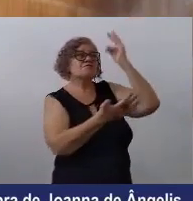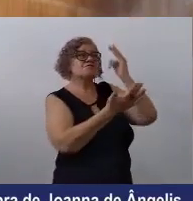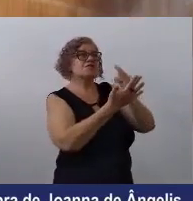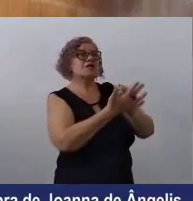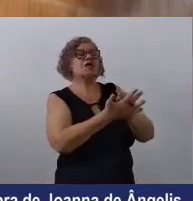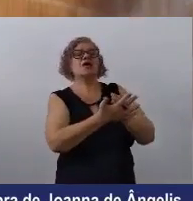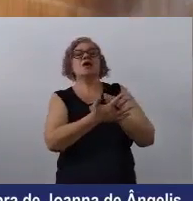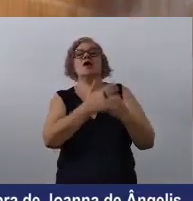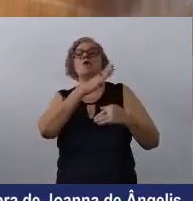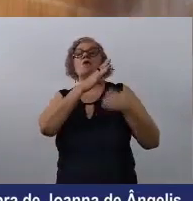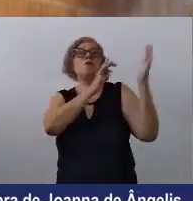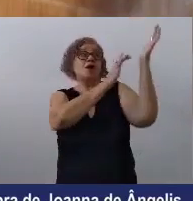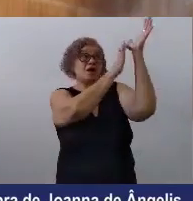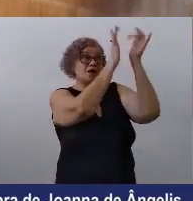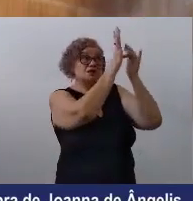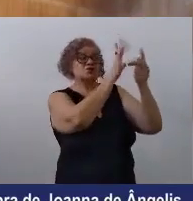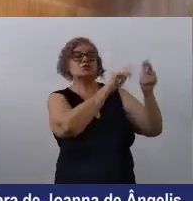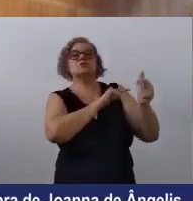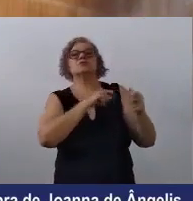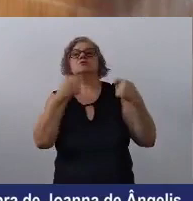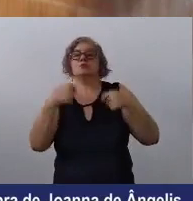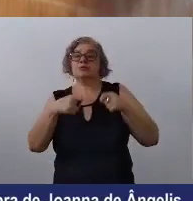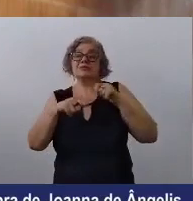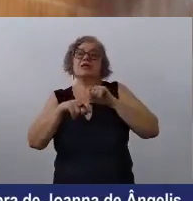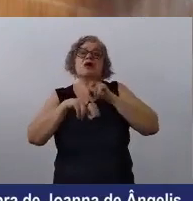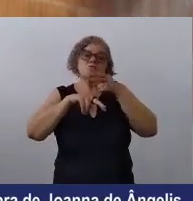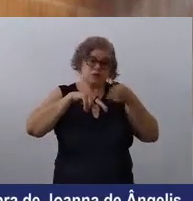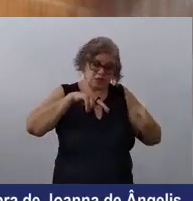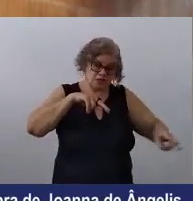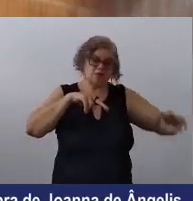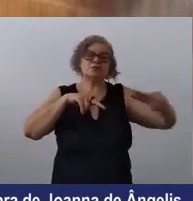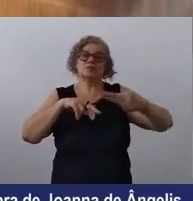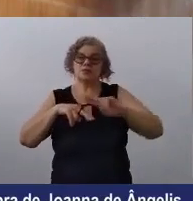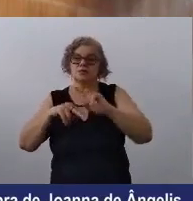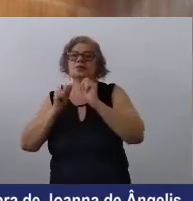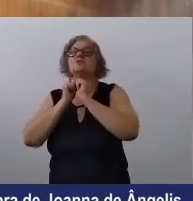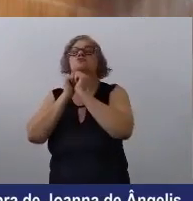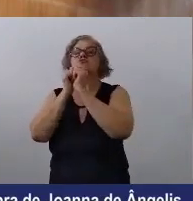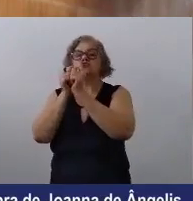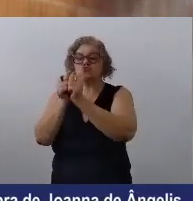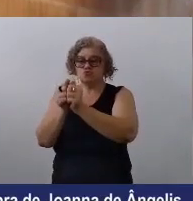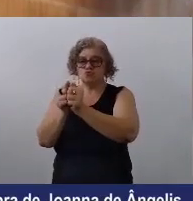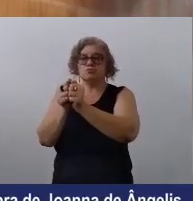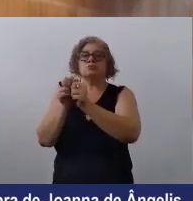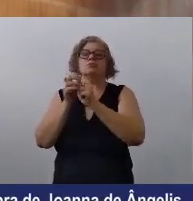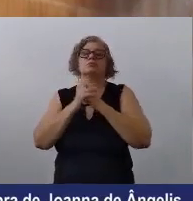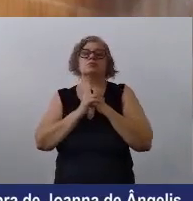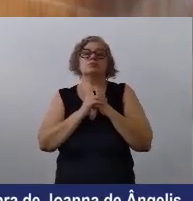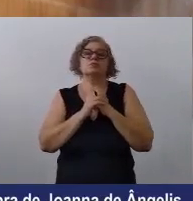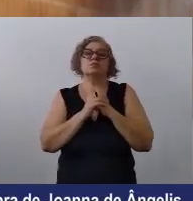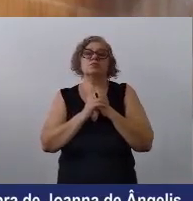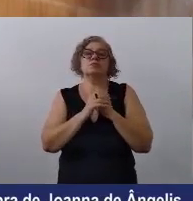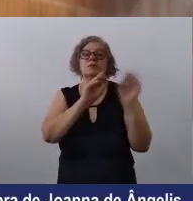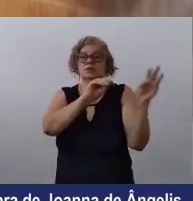era necessário então que ela reencarnasse e junto com João, que viria um pouco antes,